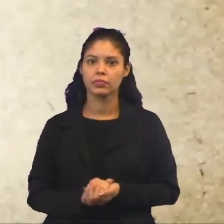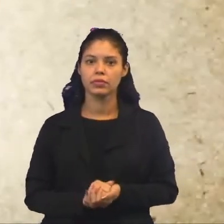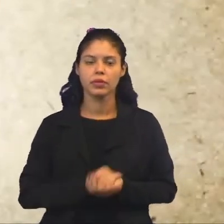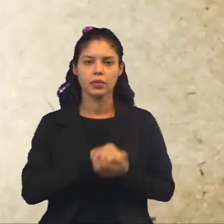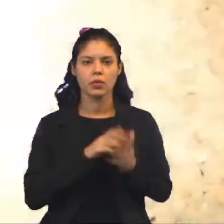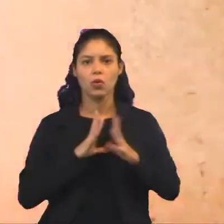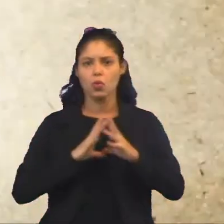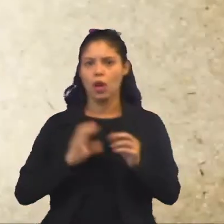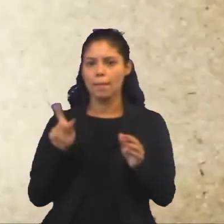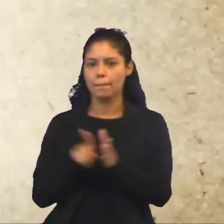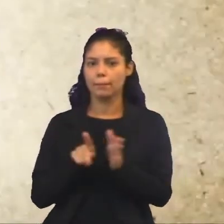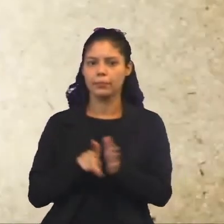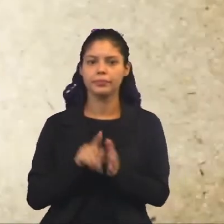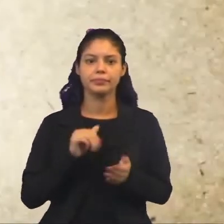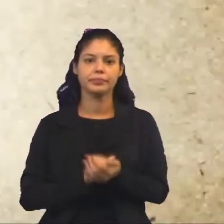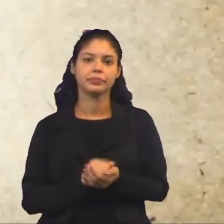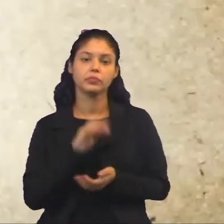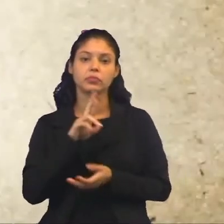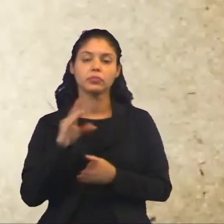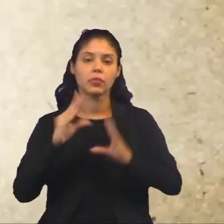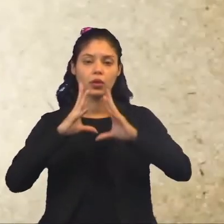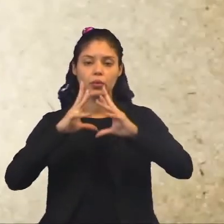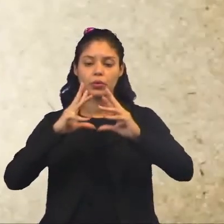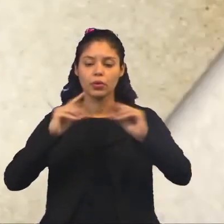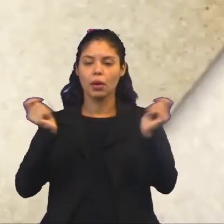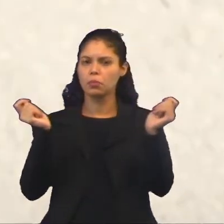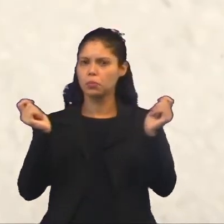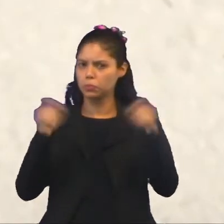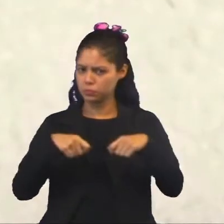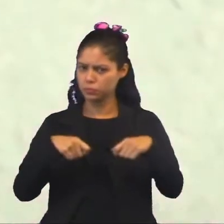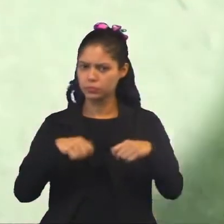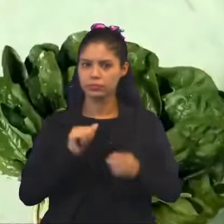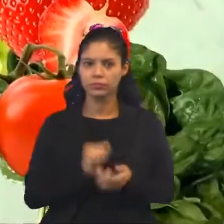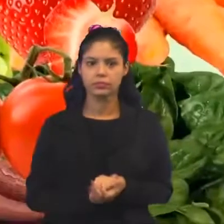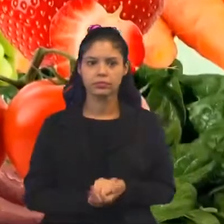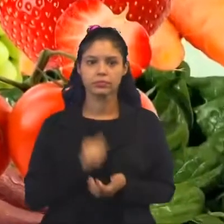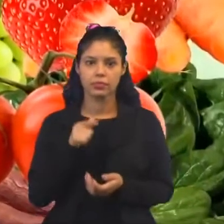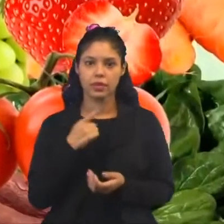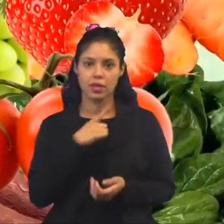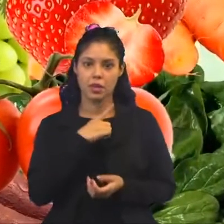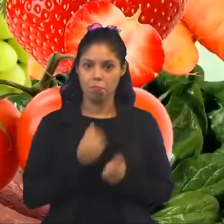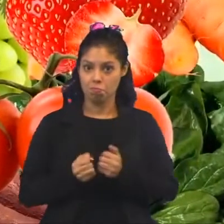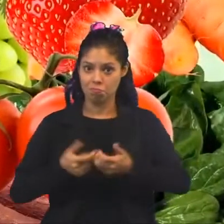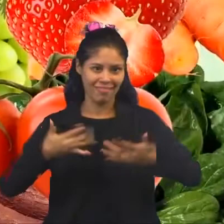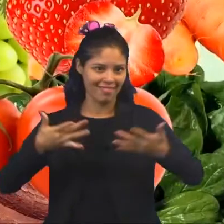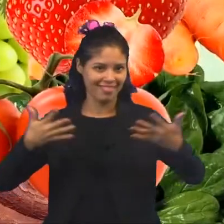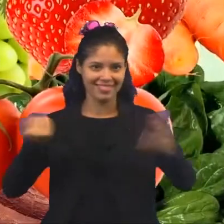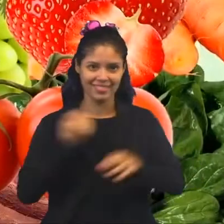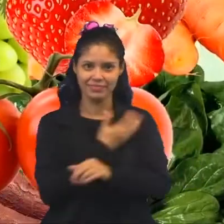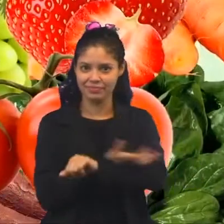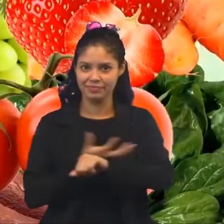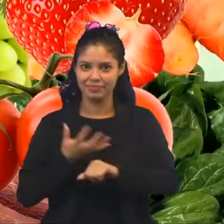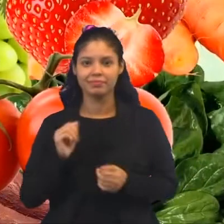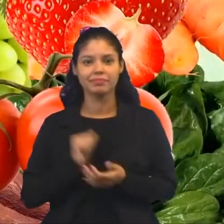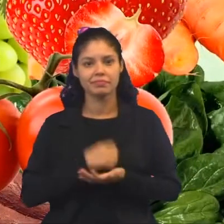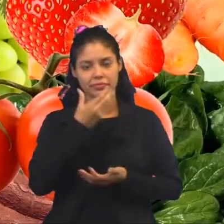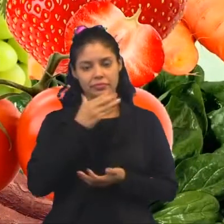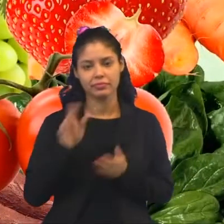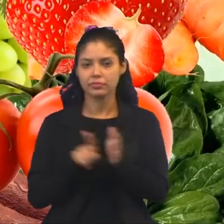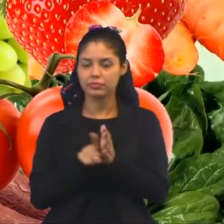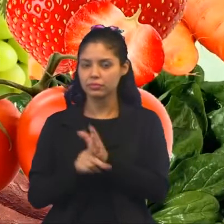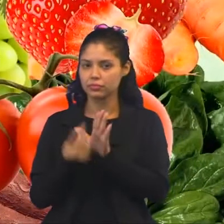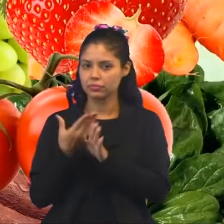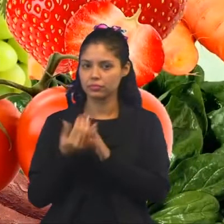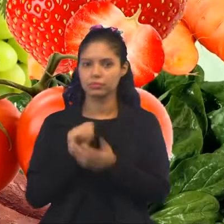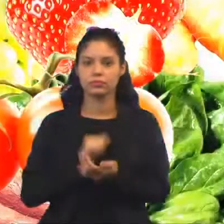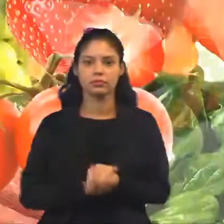e recicláveis. O resíduo orgânico pode ser aproveitado numa composteira e você terá adubo para plantas, hortas, pomares e produzir alimentos